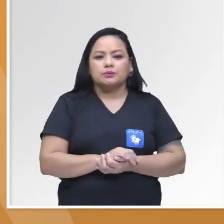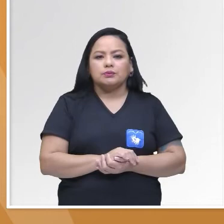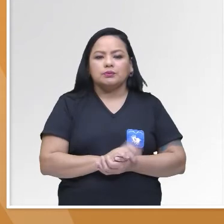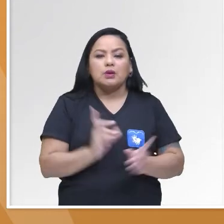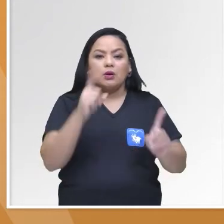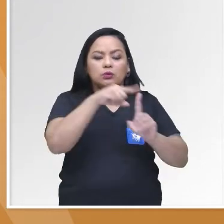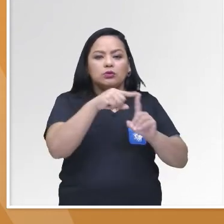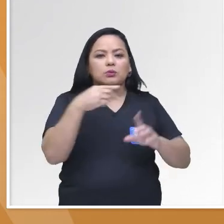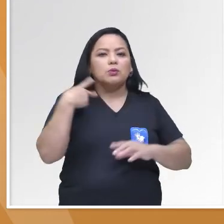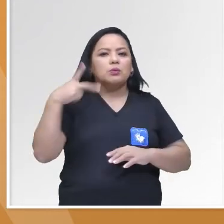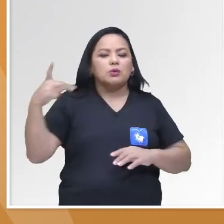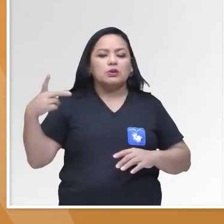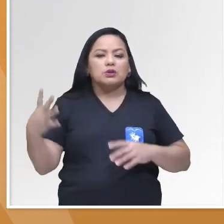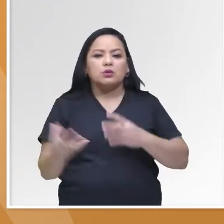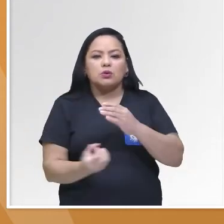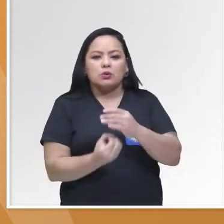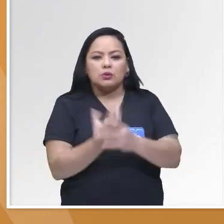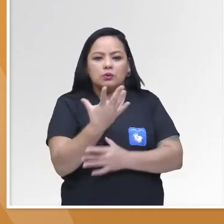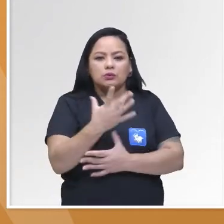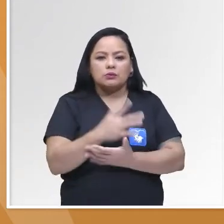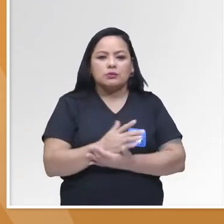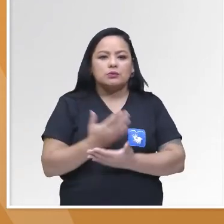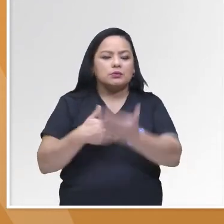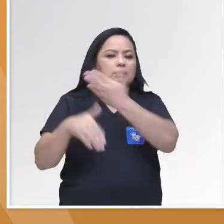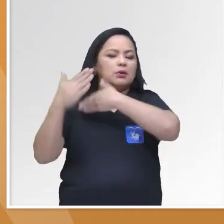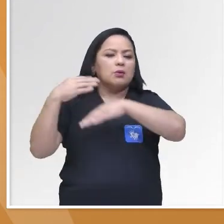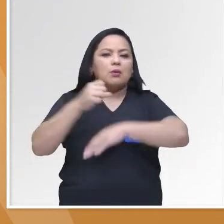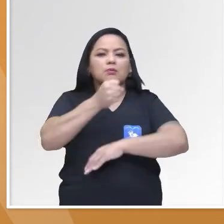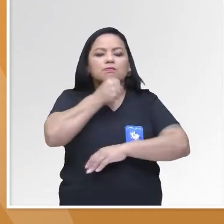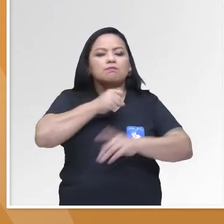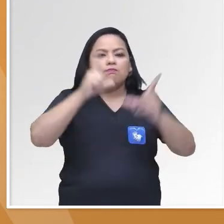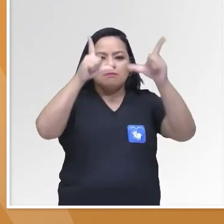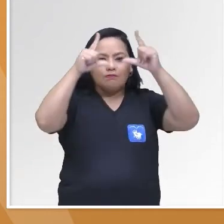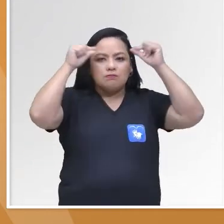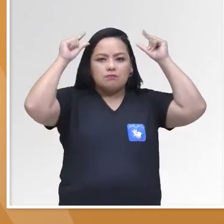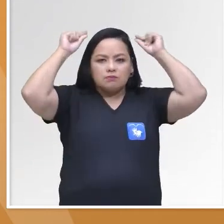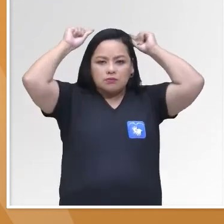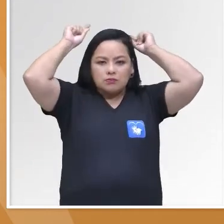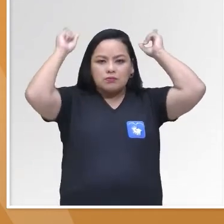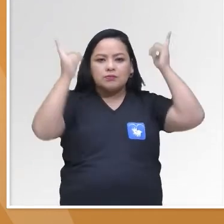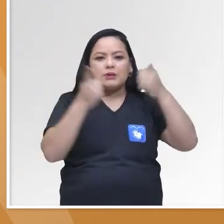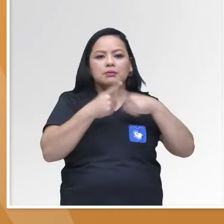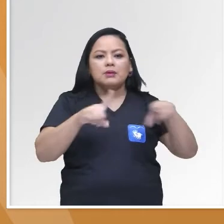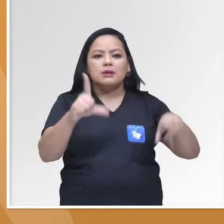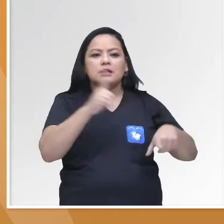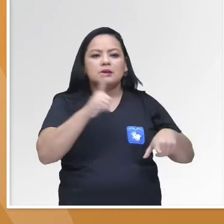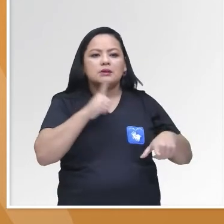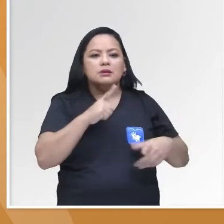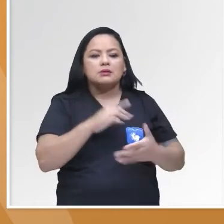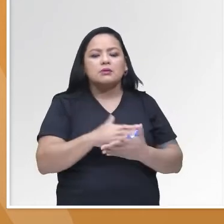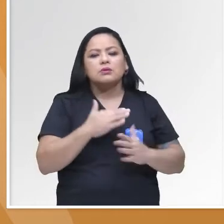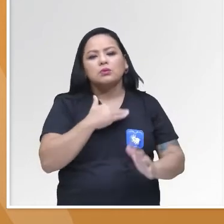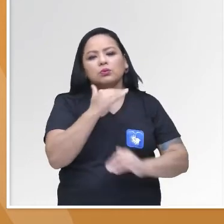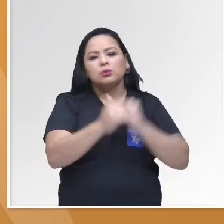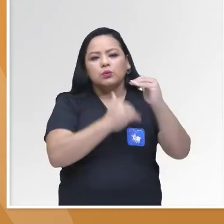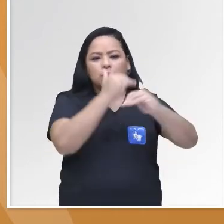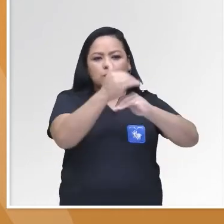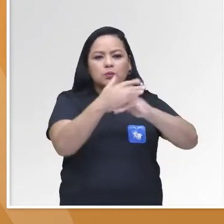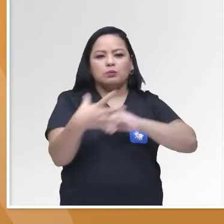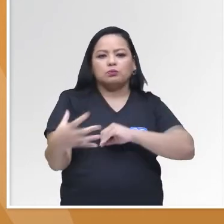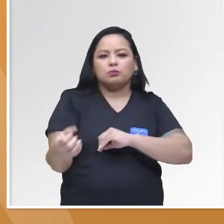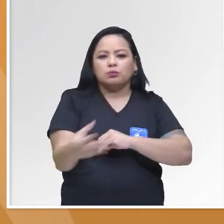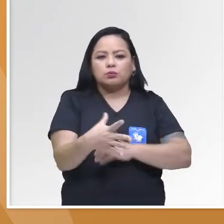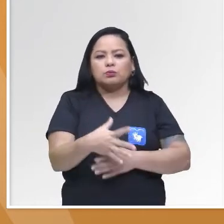político que é originado lá na antiga Grécia, mas que teve em seu desenvolvimento